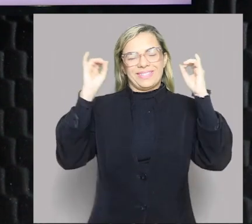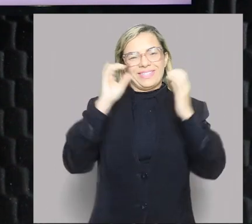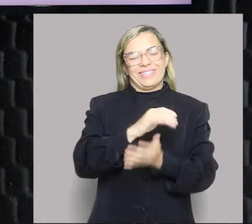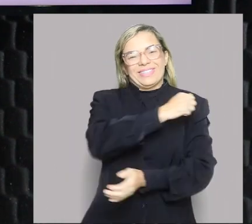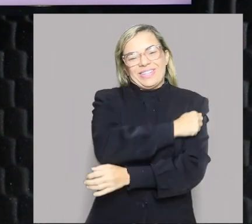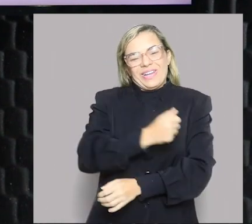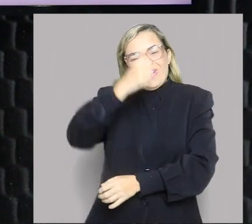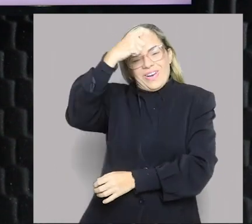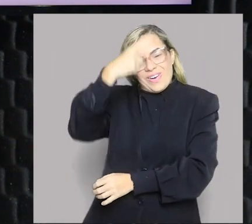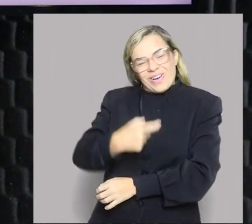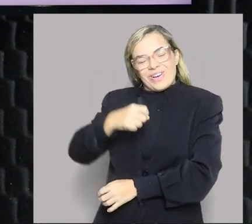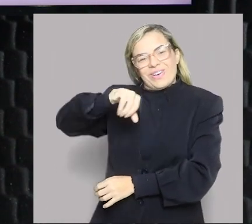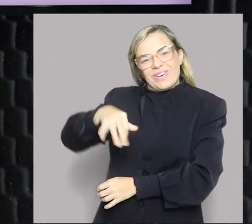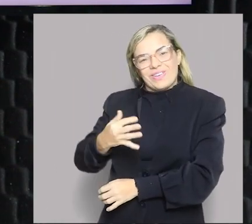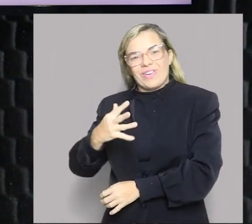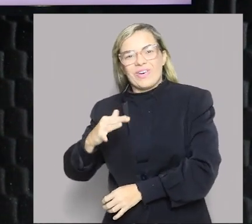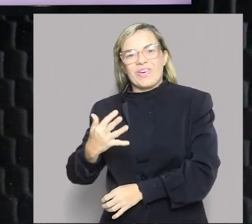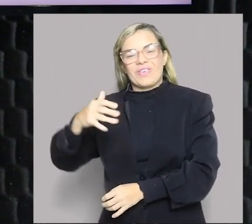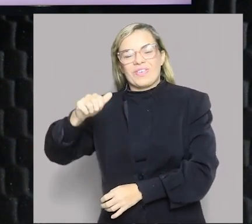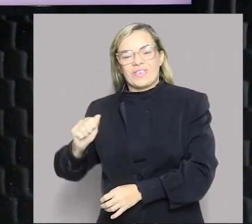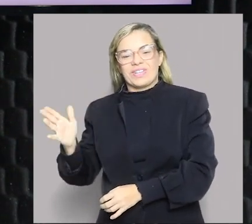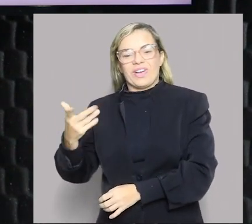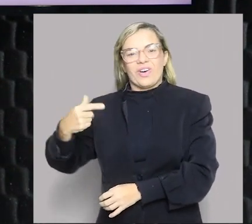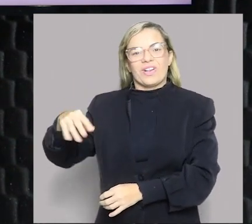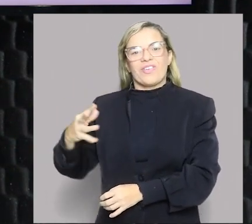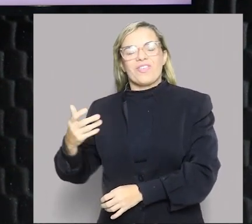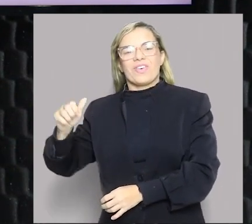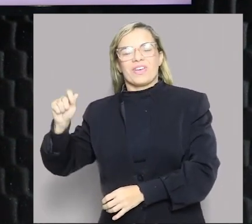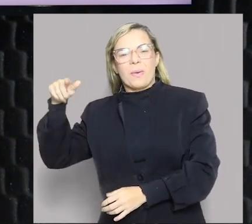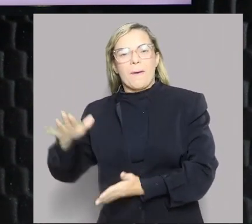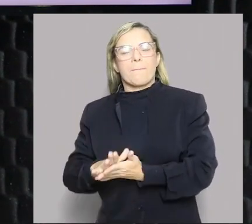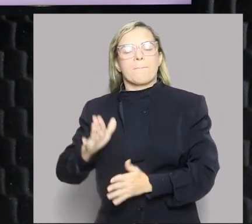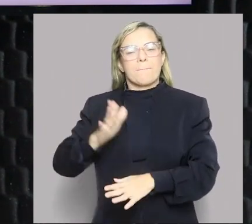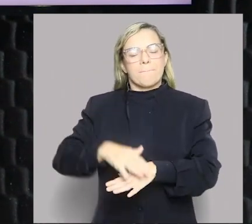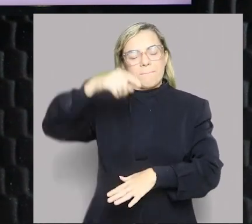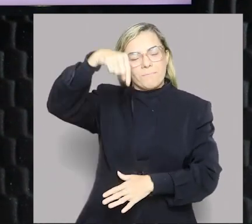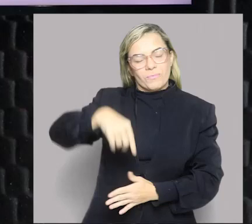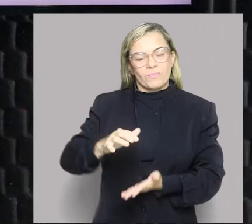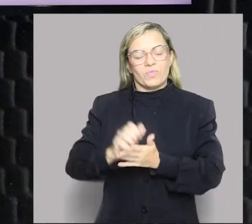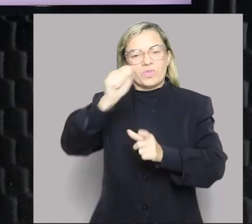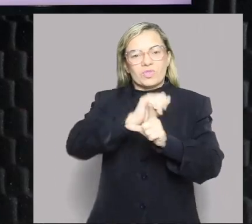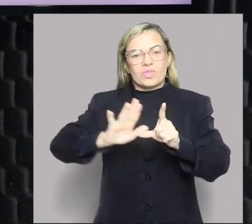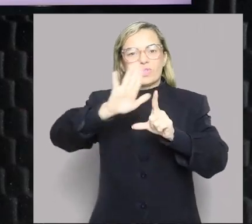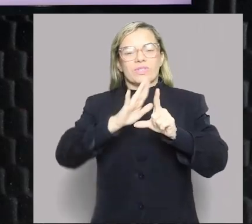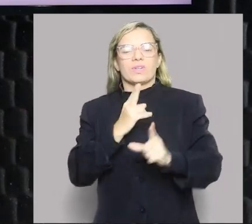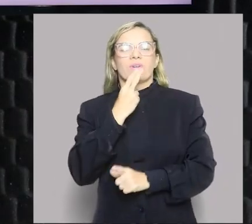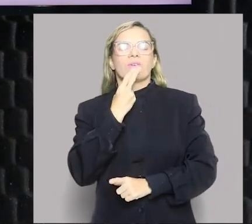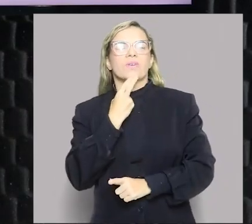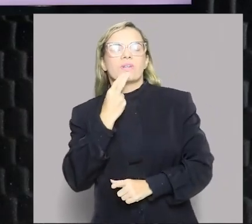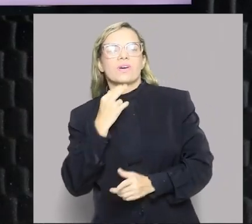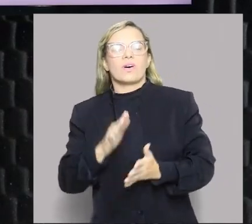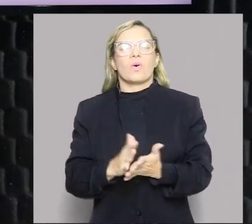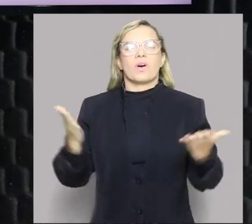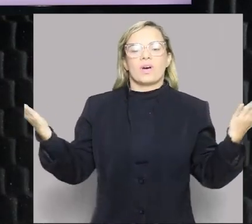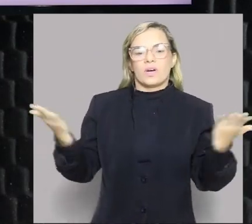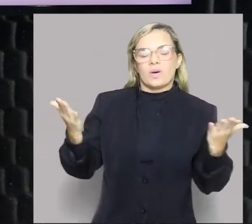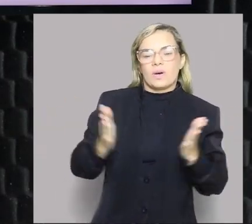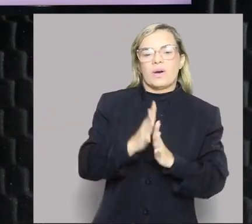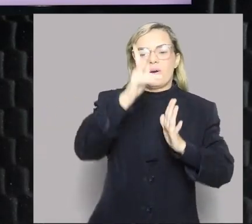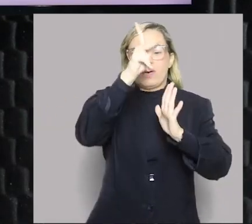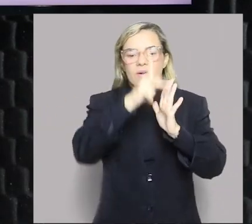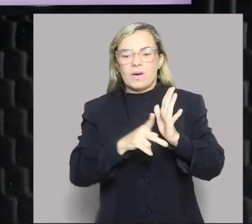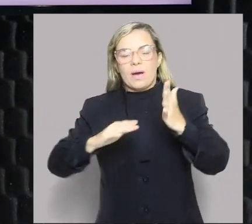Olá, eu sou a professora Josefina Oliveira, mais uma vez aqui com vocês na plataforma Gonçalves Dias, agora com o